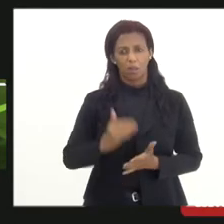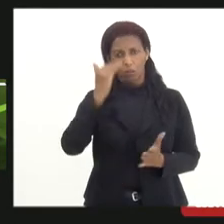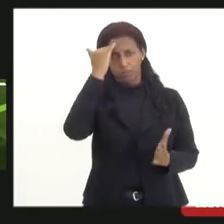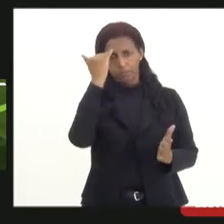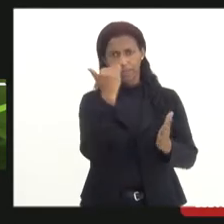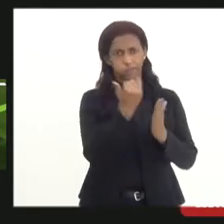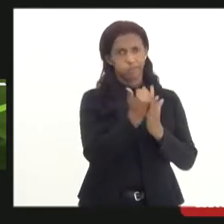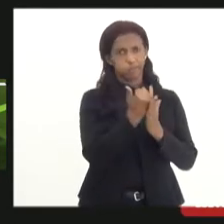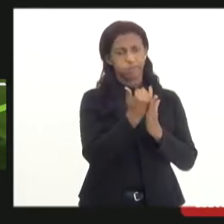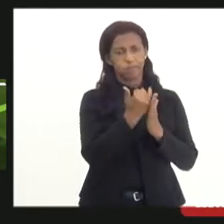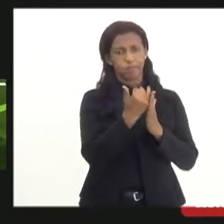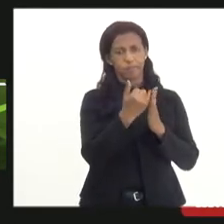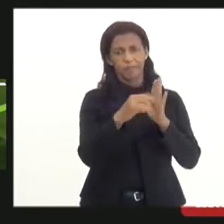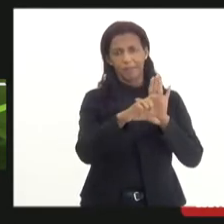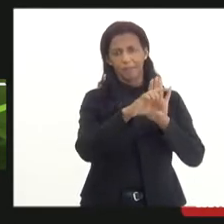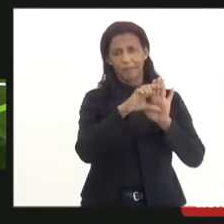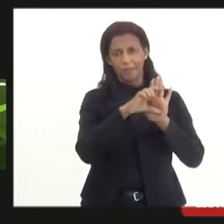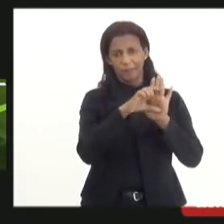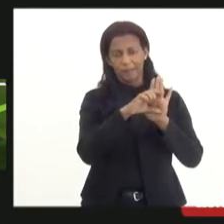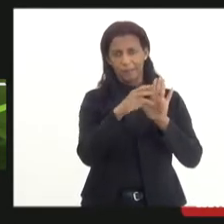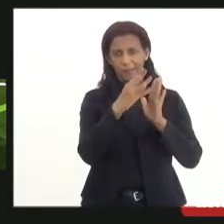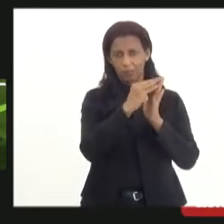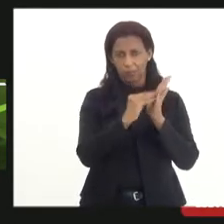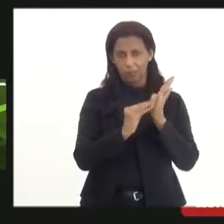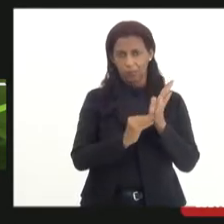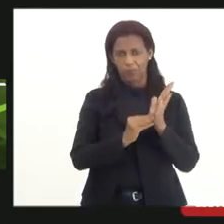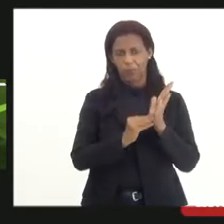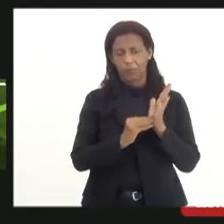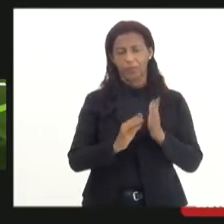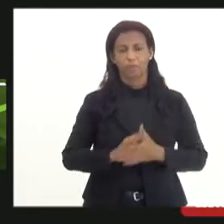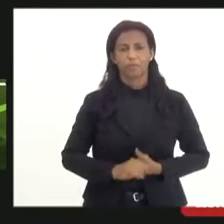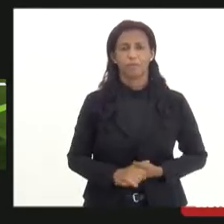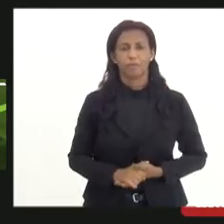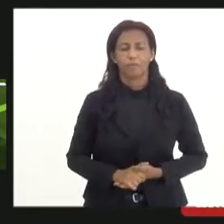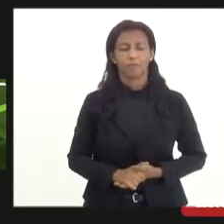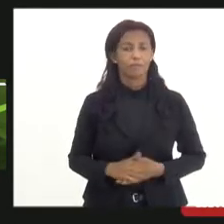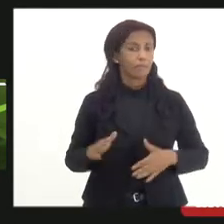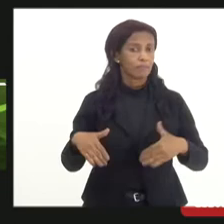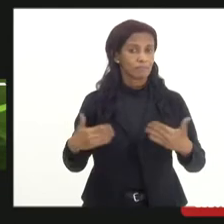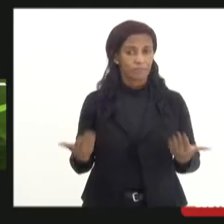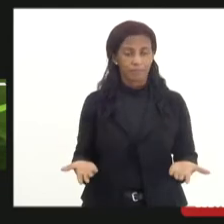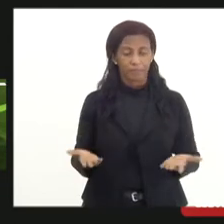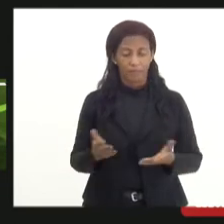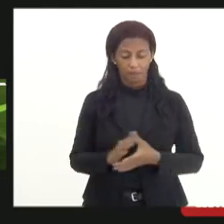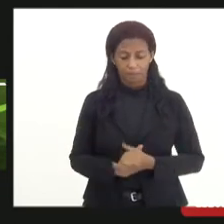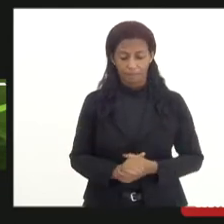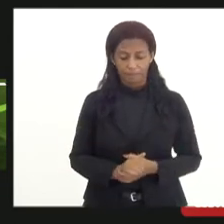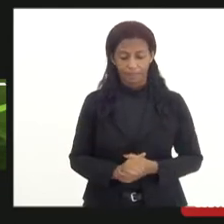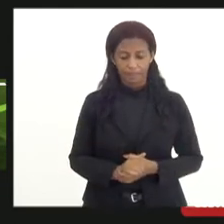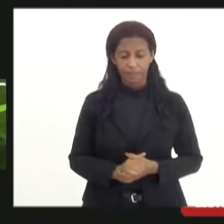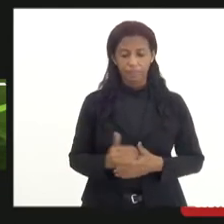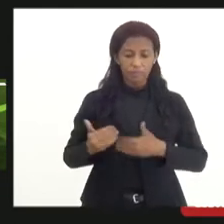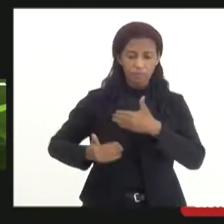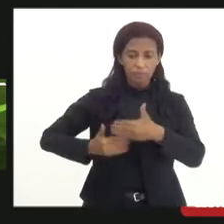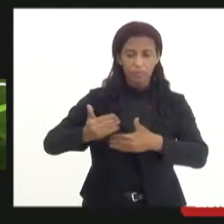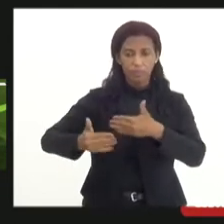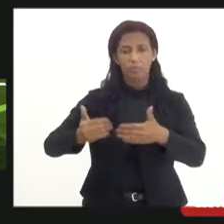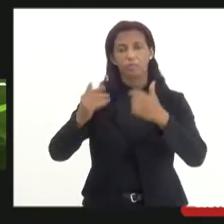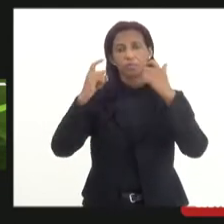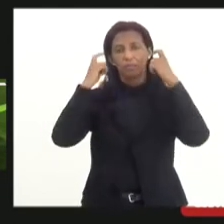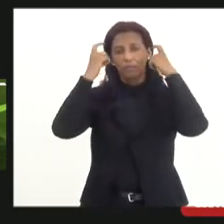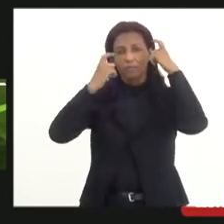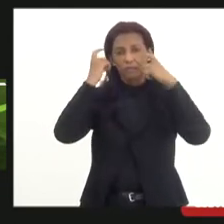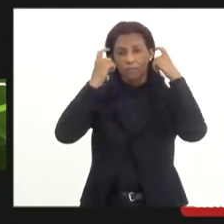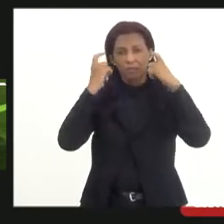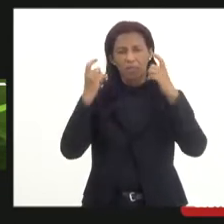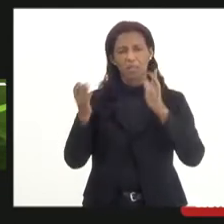cláusula do conteúdo local, né? E assim, em decorrência dessa preocupação, eu